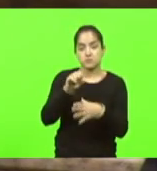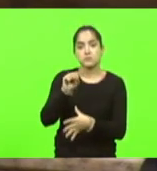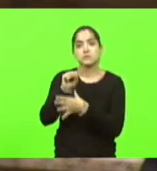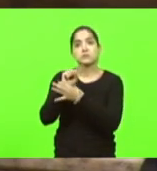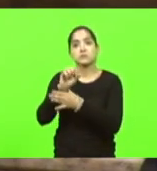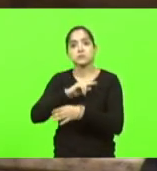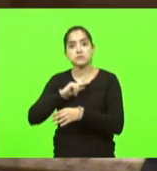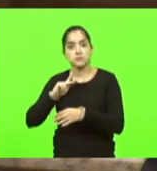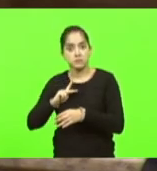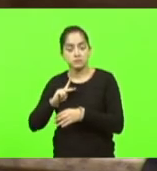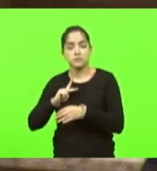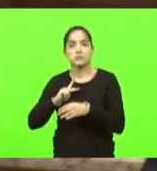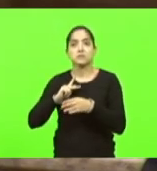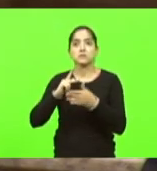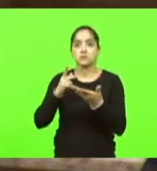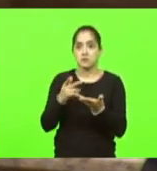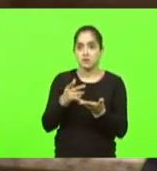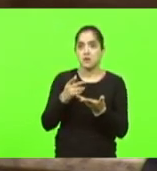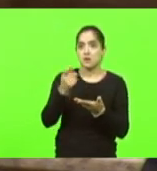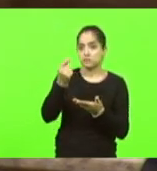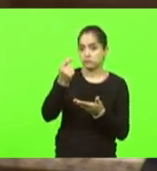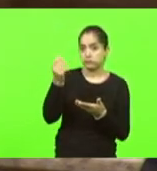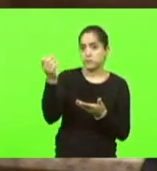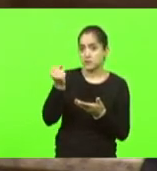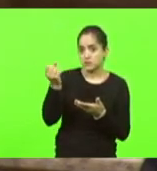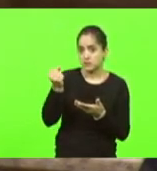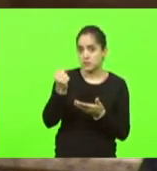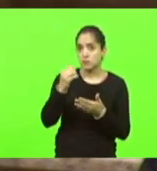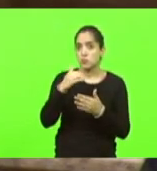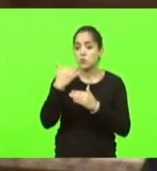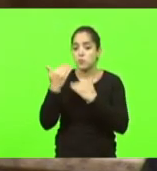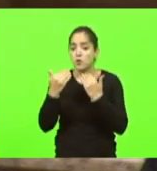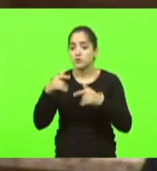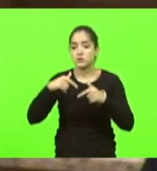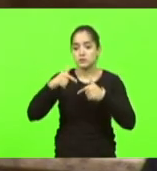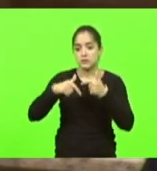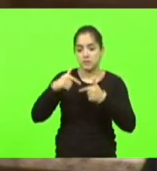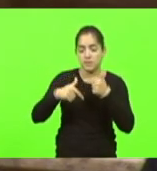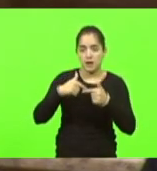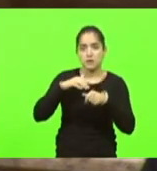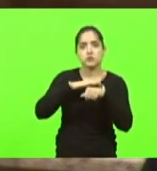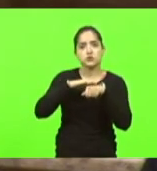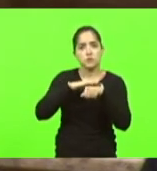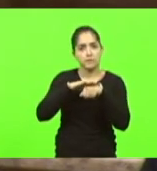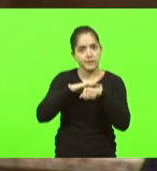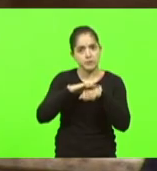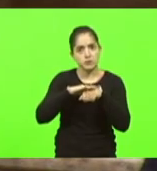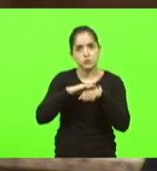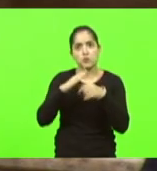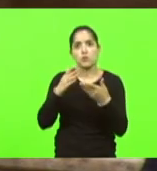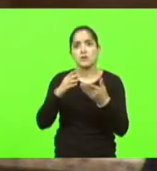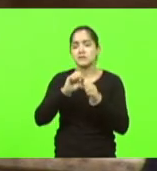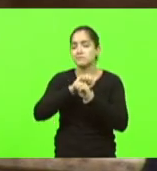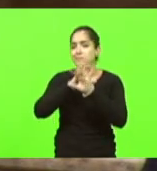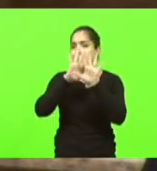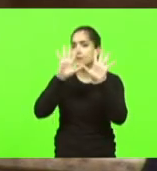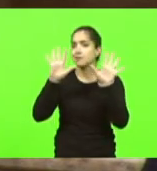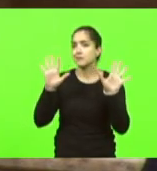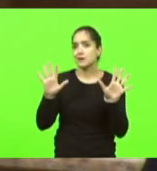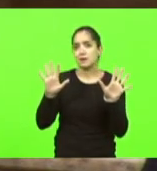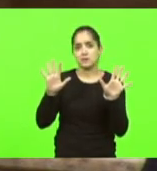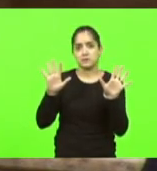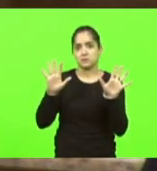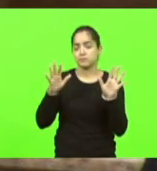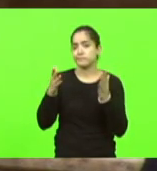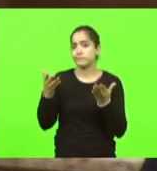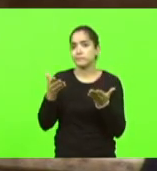da pensão por morte em exercício em função das conversas que tivemos e eu sempre fui muito claro isso não dá para